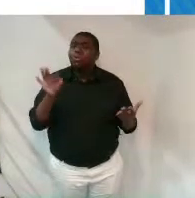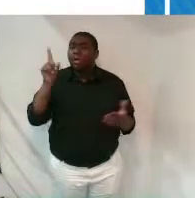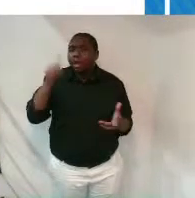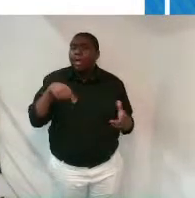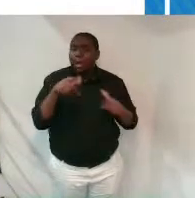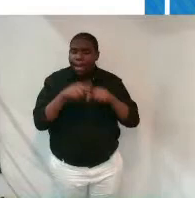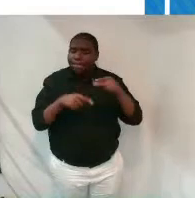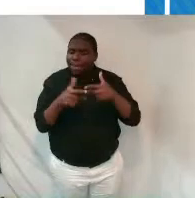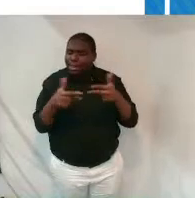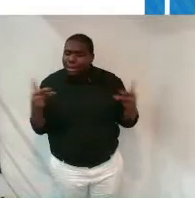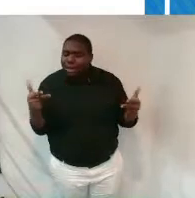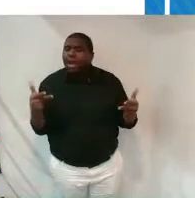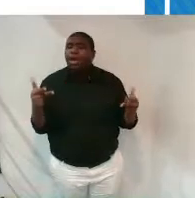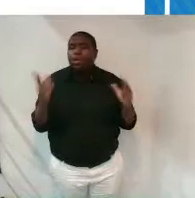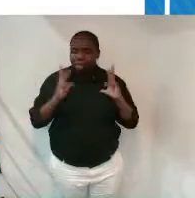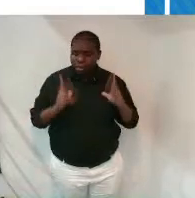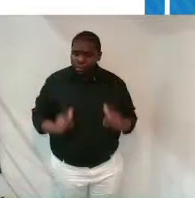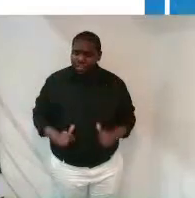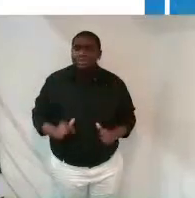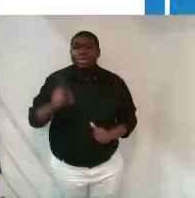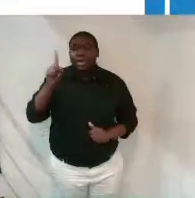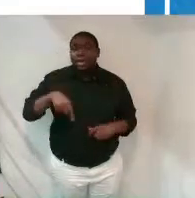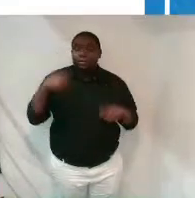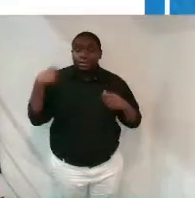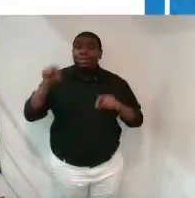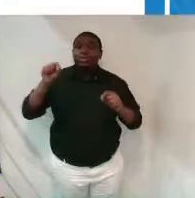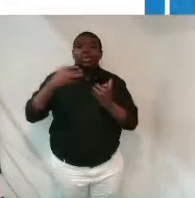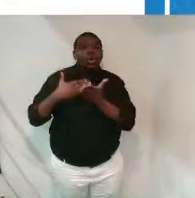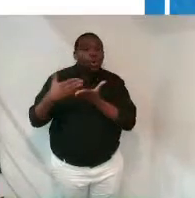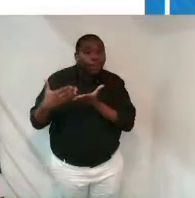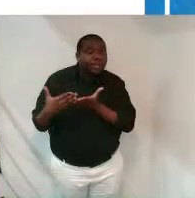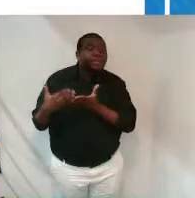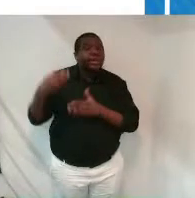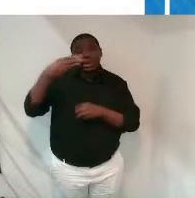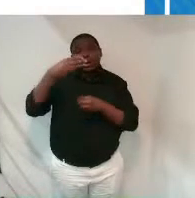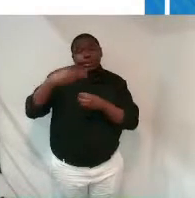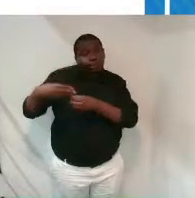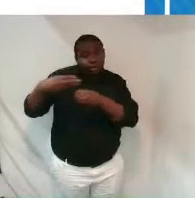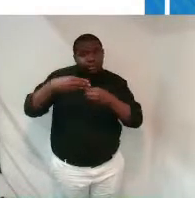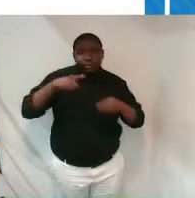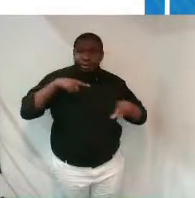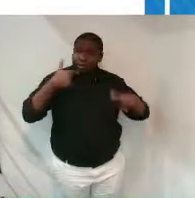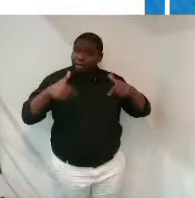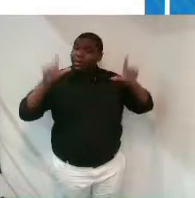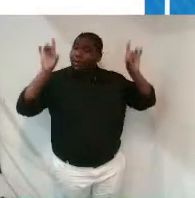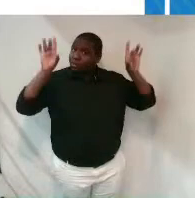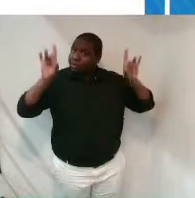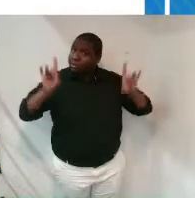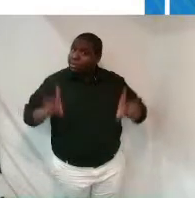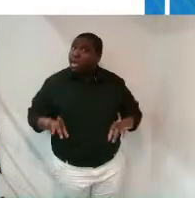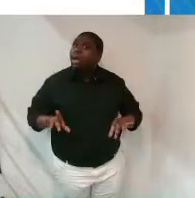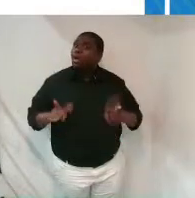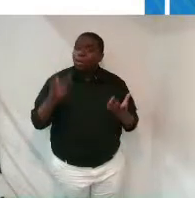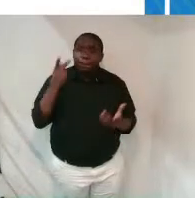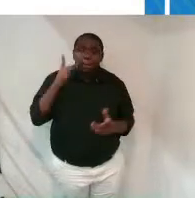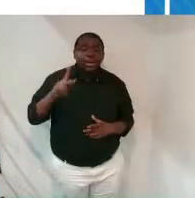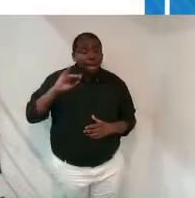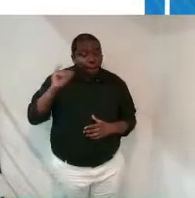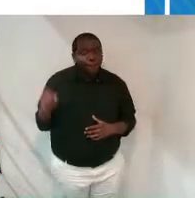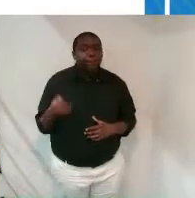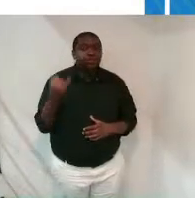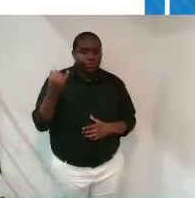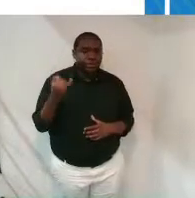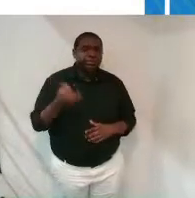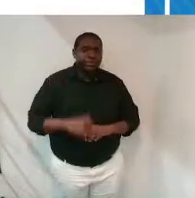é rejeito. É começar a exigir que os municípios tenham ações específicas, né, para aproveitamento dessa